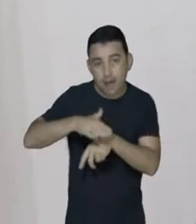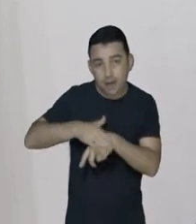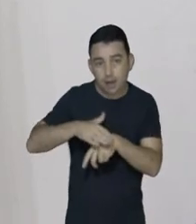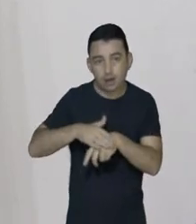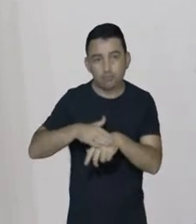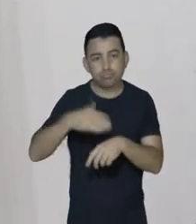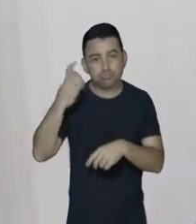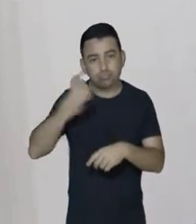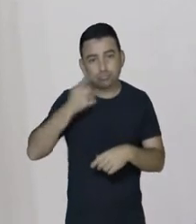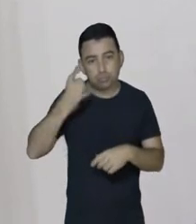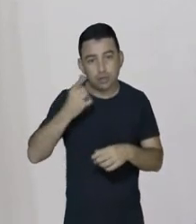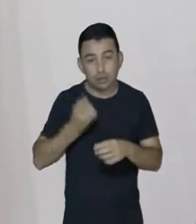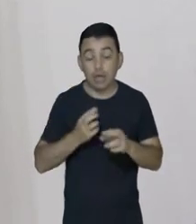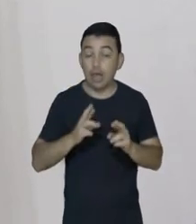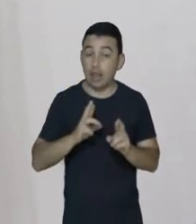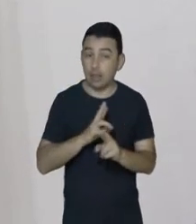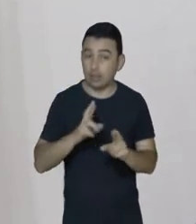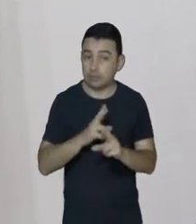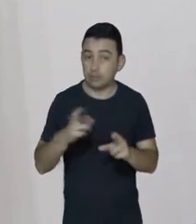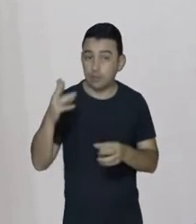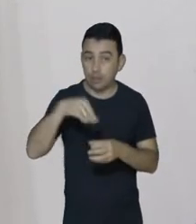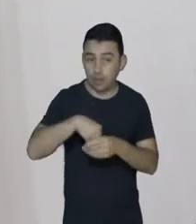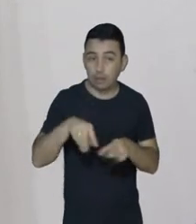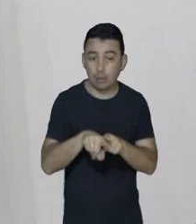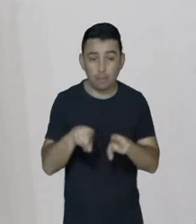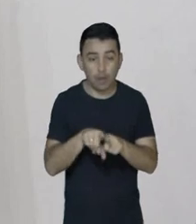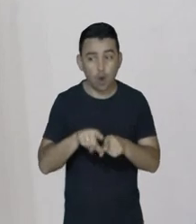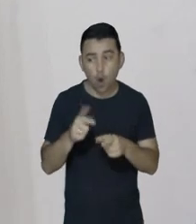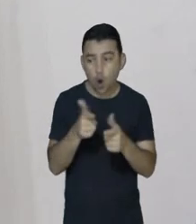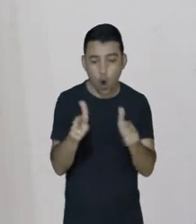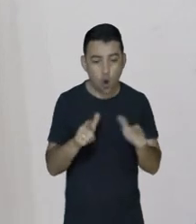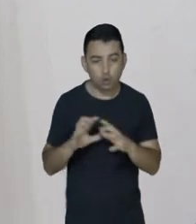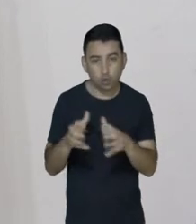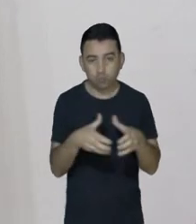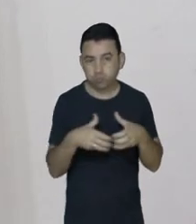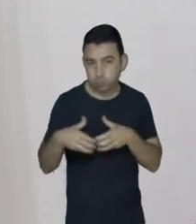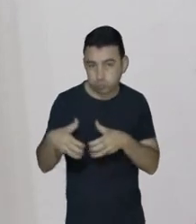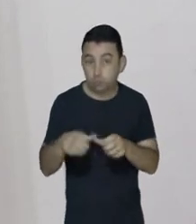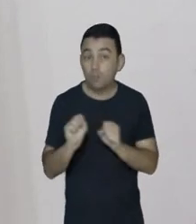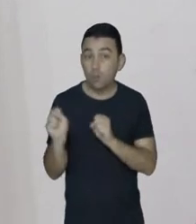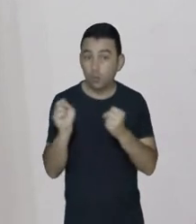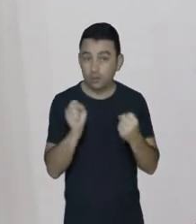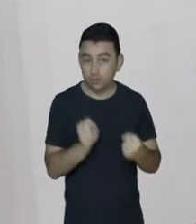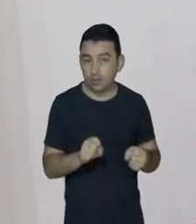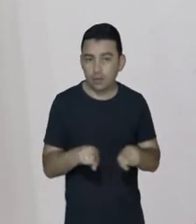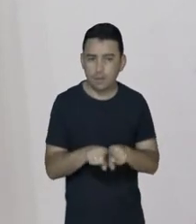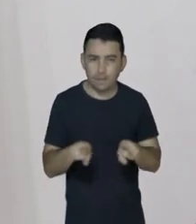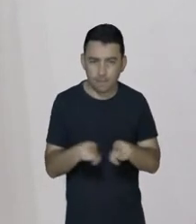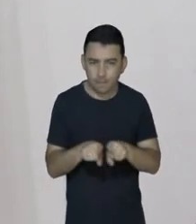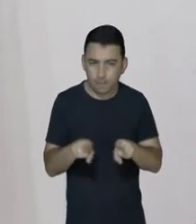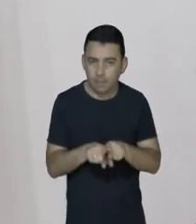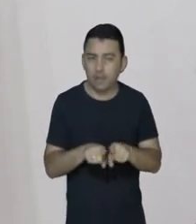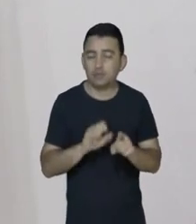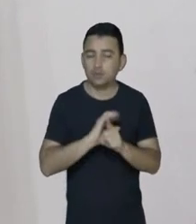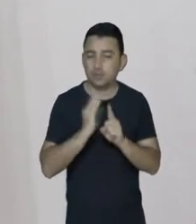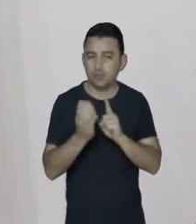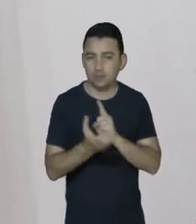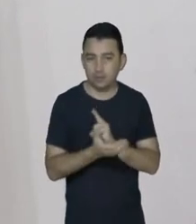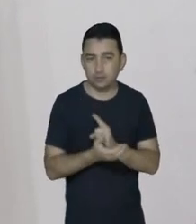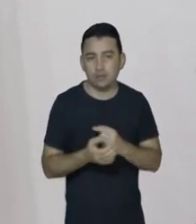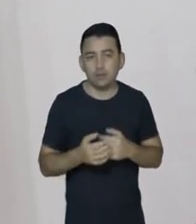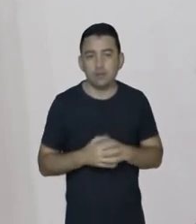suas relações internas, com outros órgãos e poderes e com a sociedade. Tem por